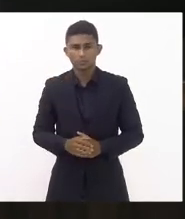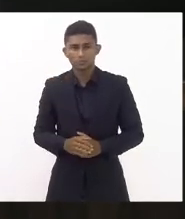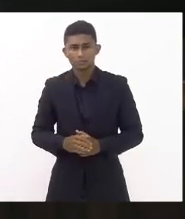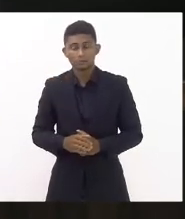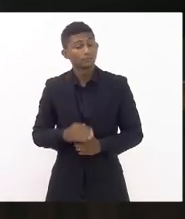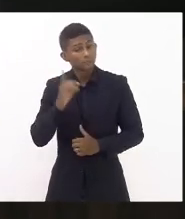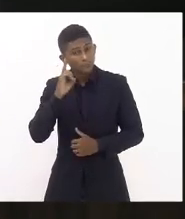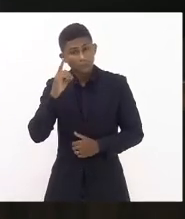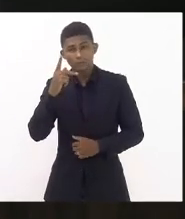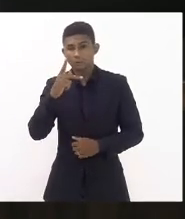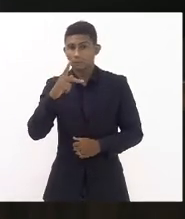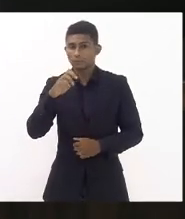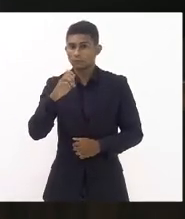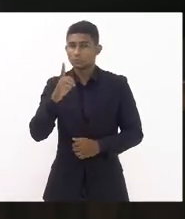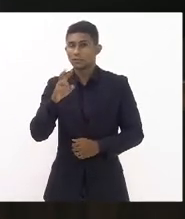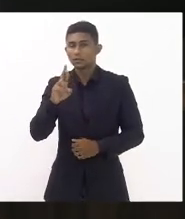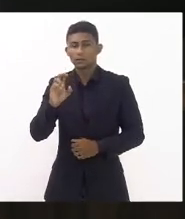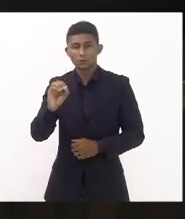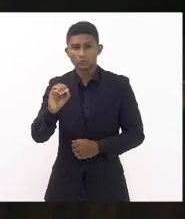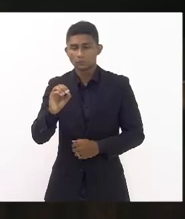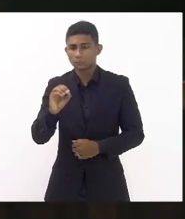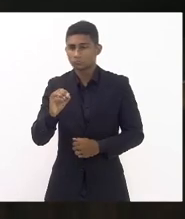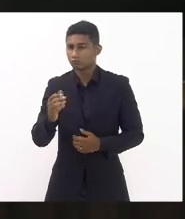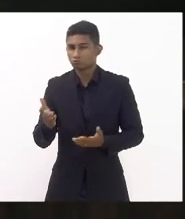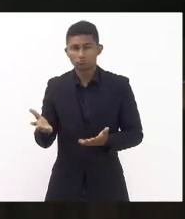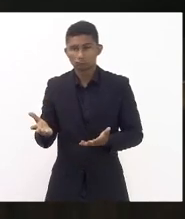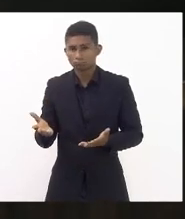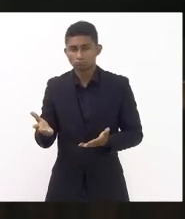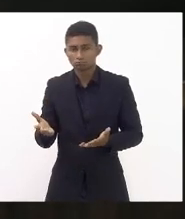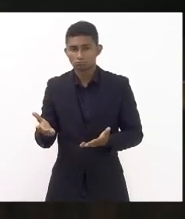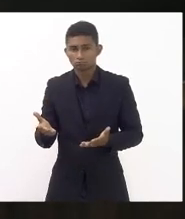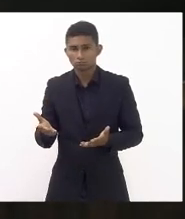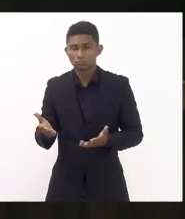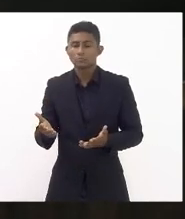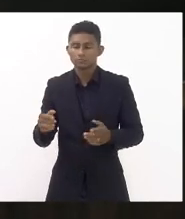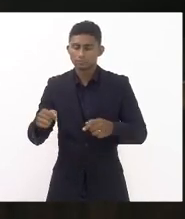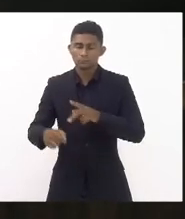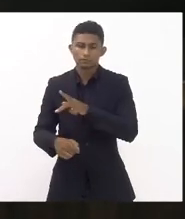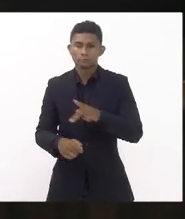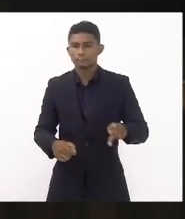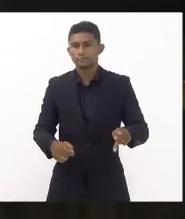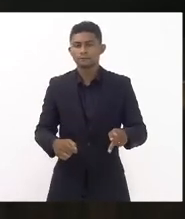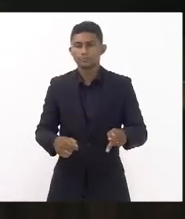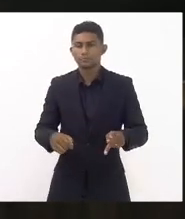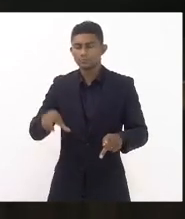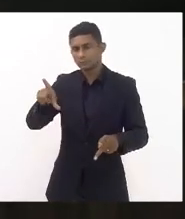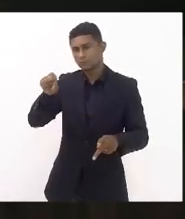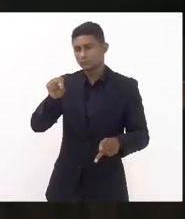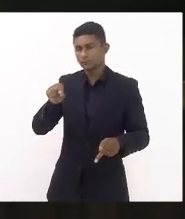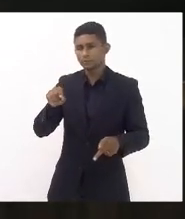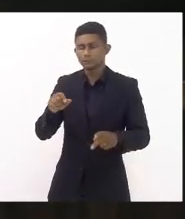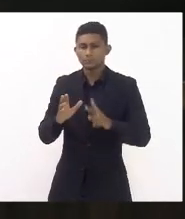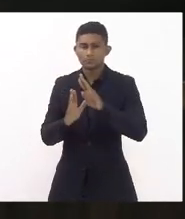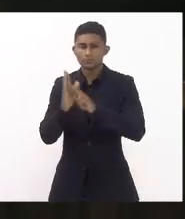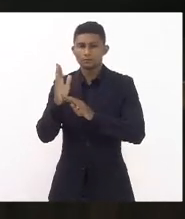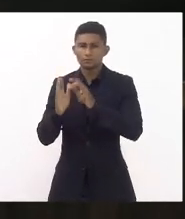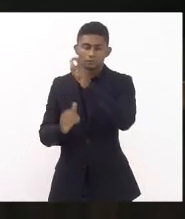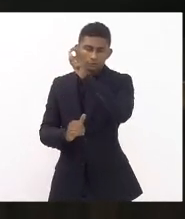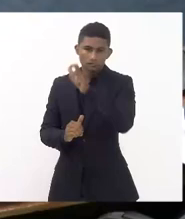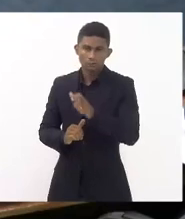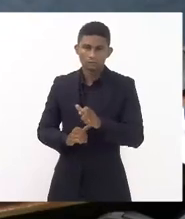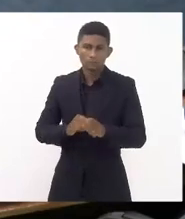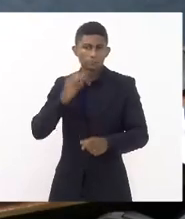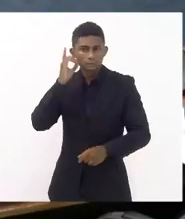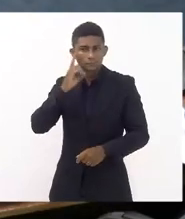Pedro Ricardo. A presidência designa relator especial, deputado Márcio